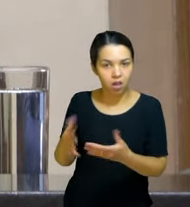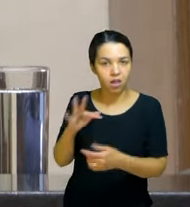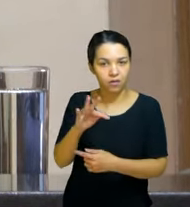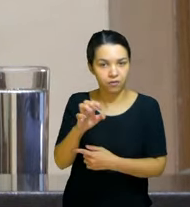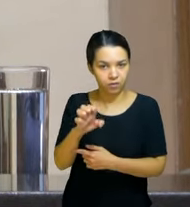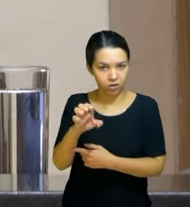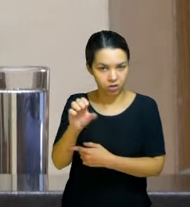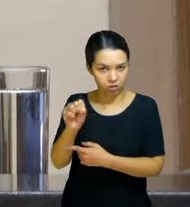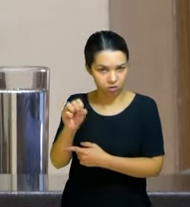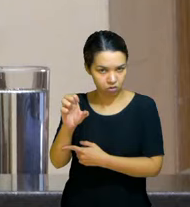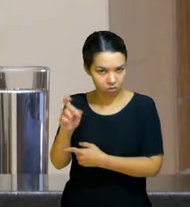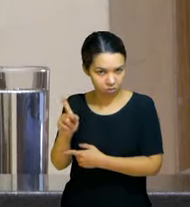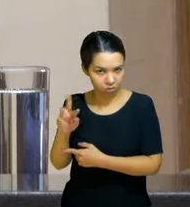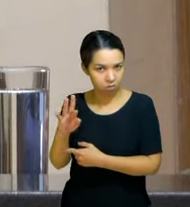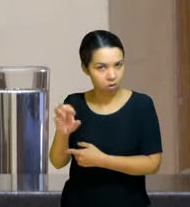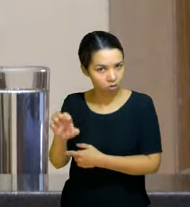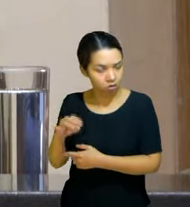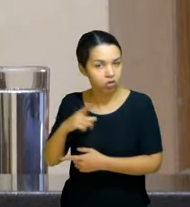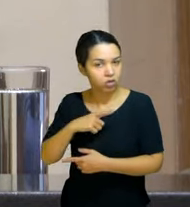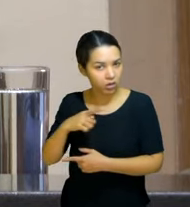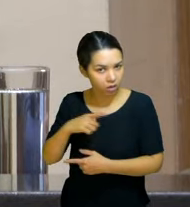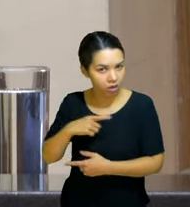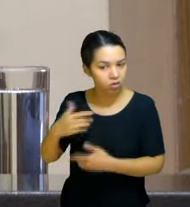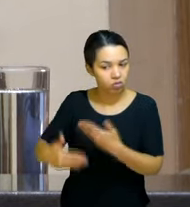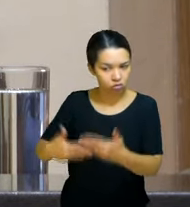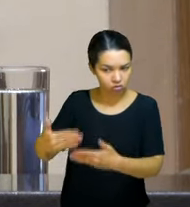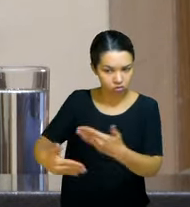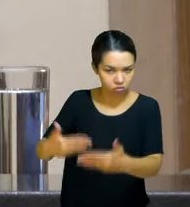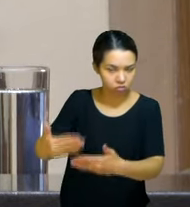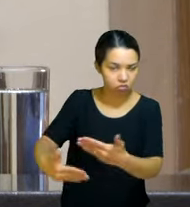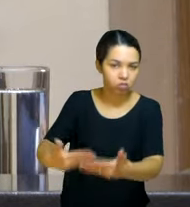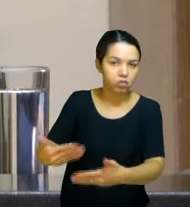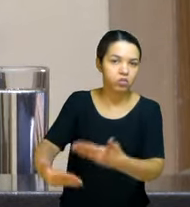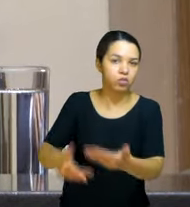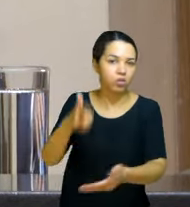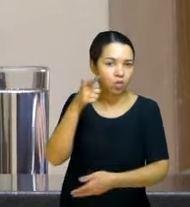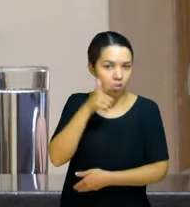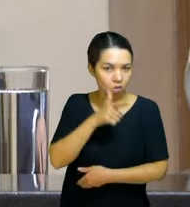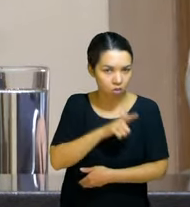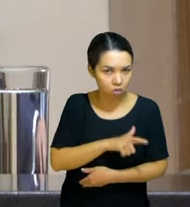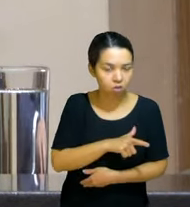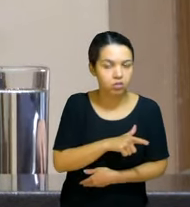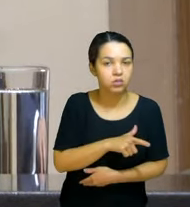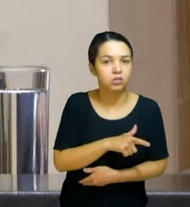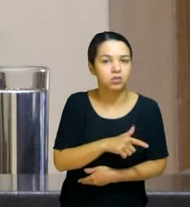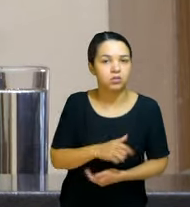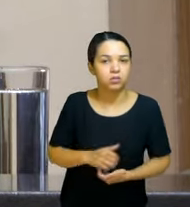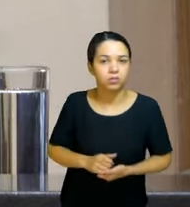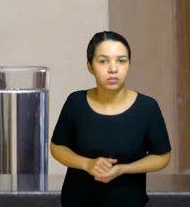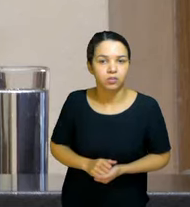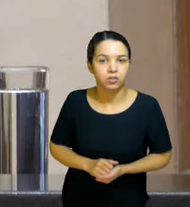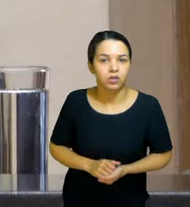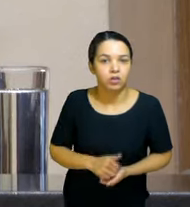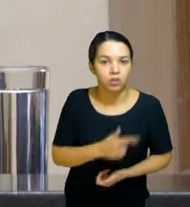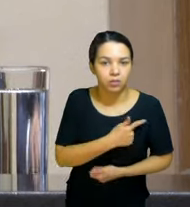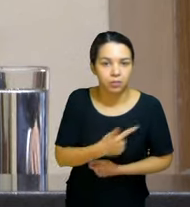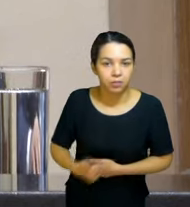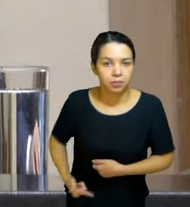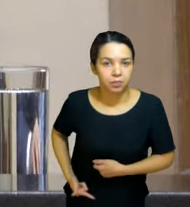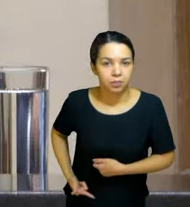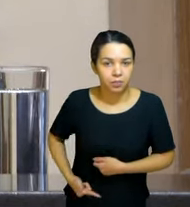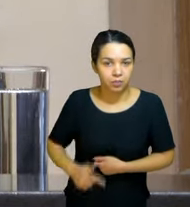seu andamento do dia a dia e para que todo o plano de governo do governador voltado à área seja implementado.